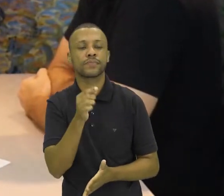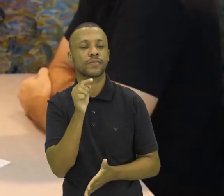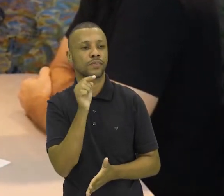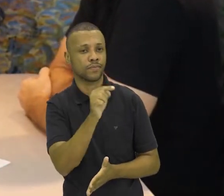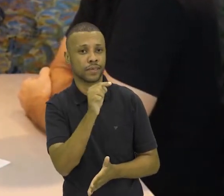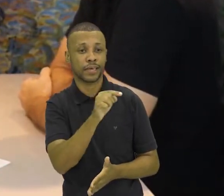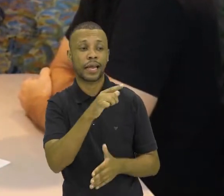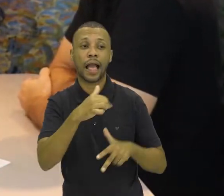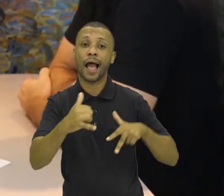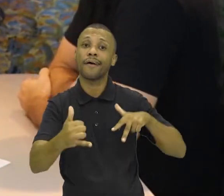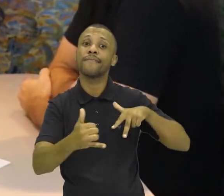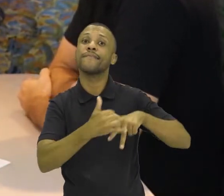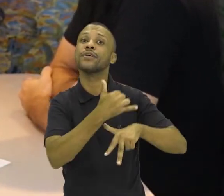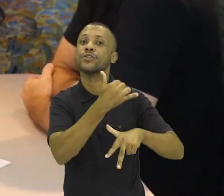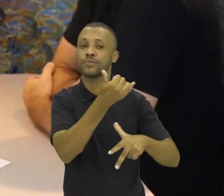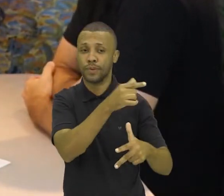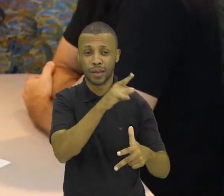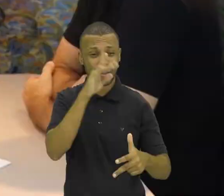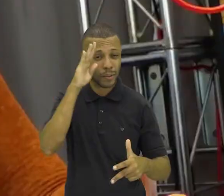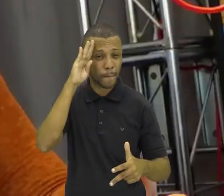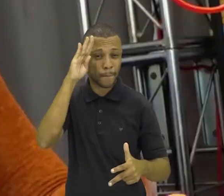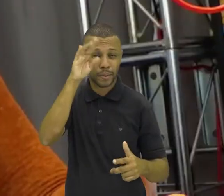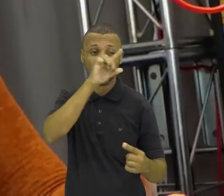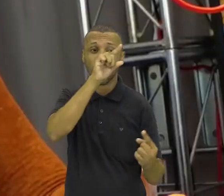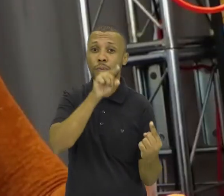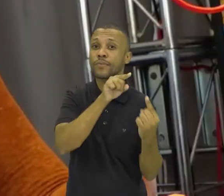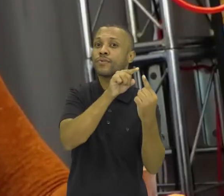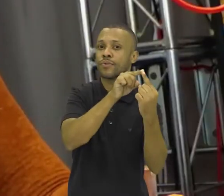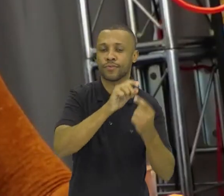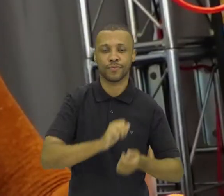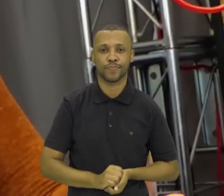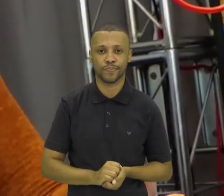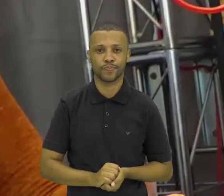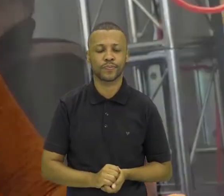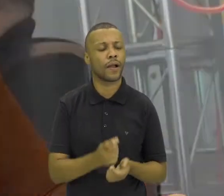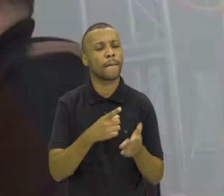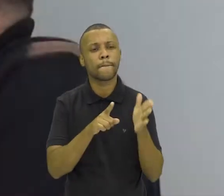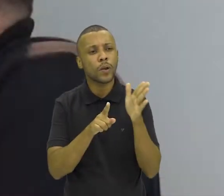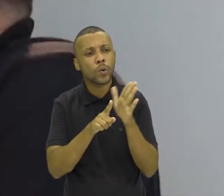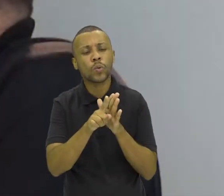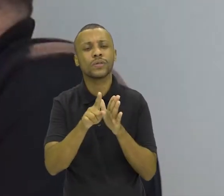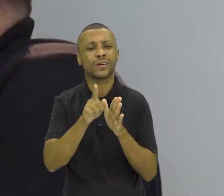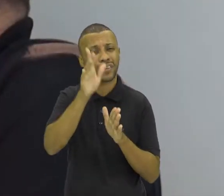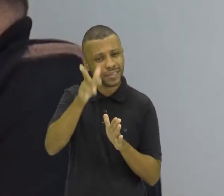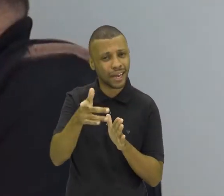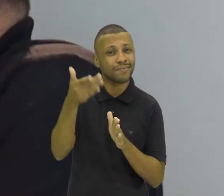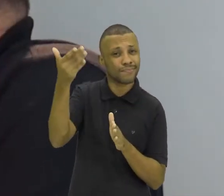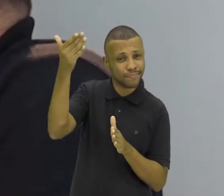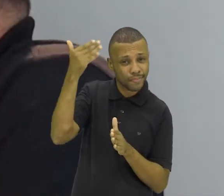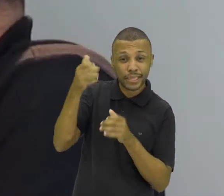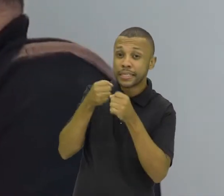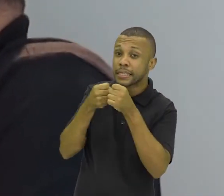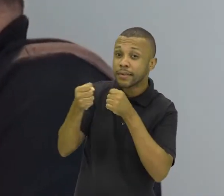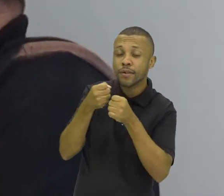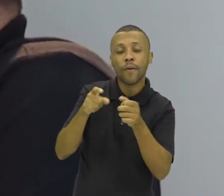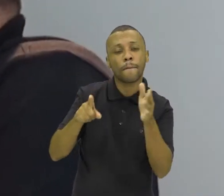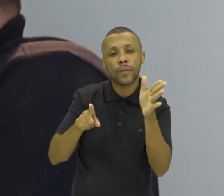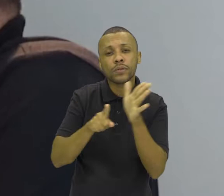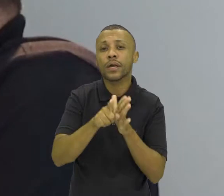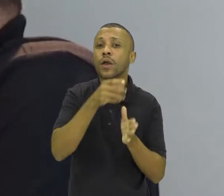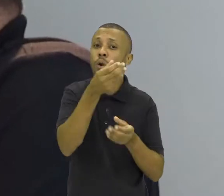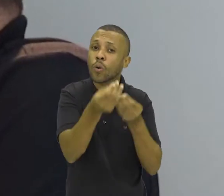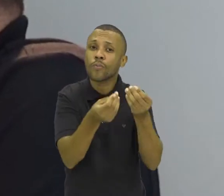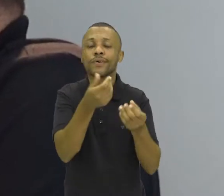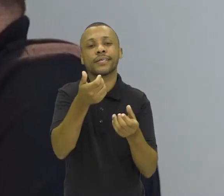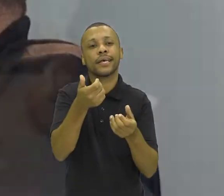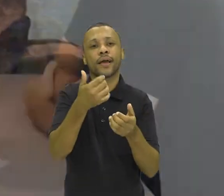Bruno, já que você é a vítima e o fio da meada. Como é que você vai repetir uma coisa que eu já te perguntei naquela entrevista,